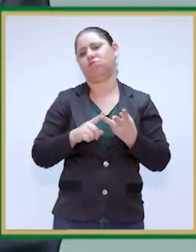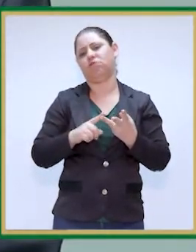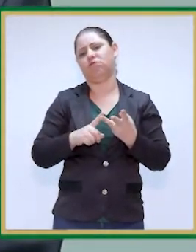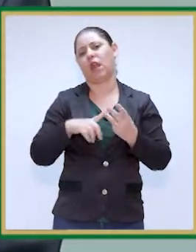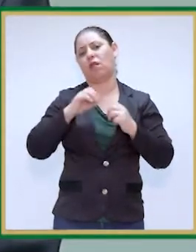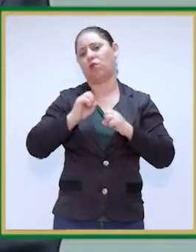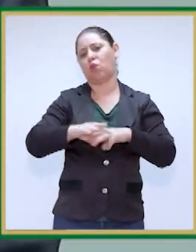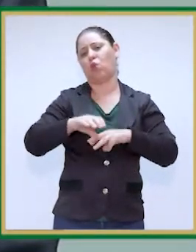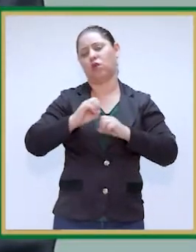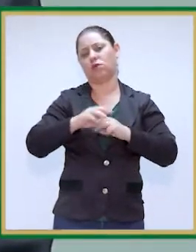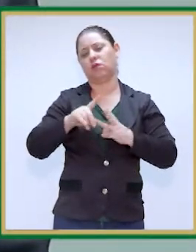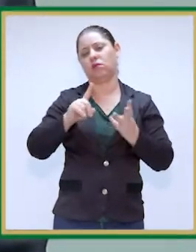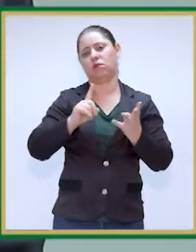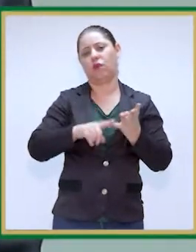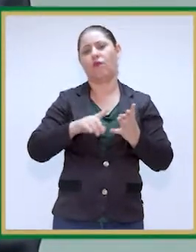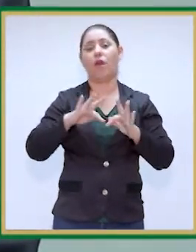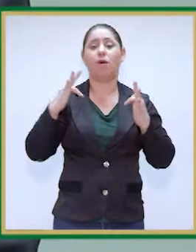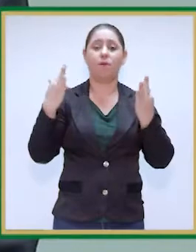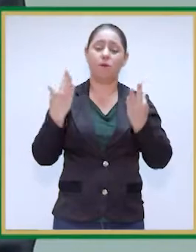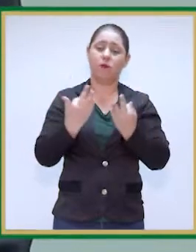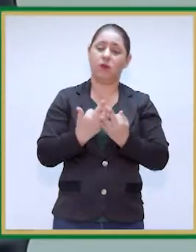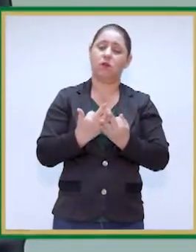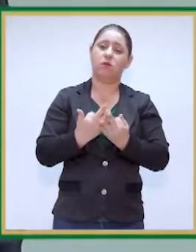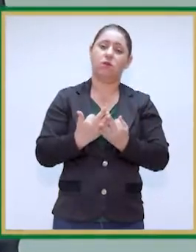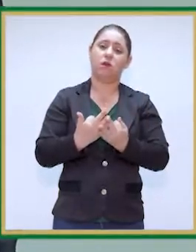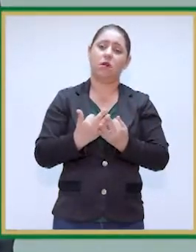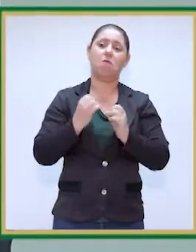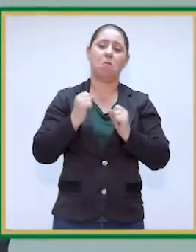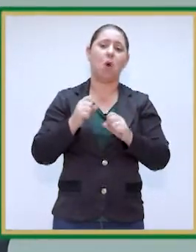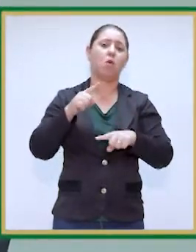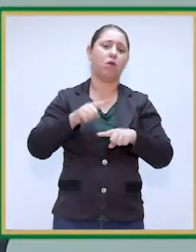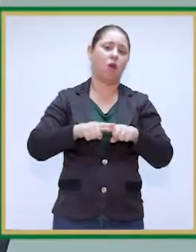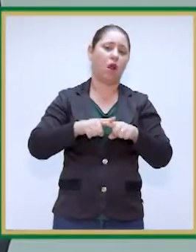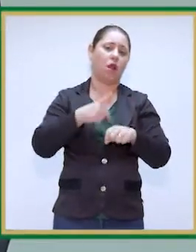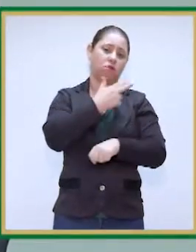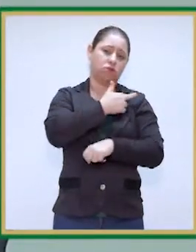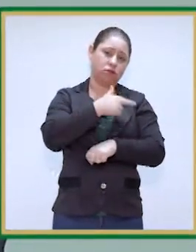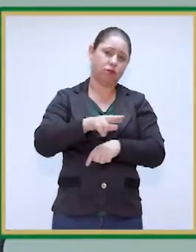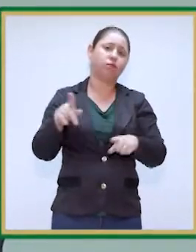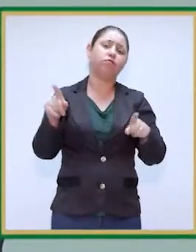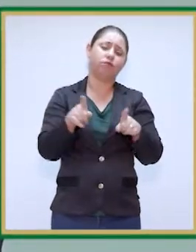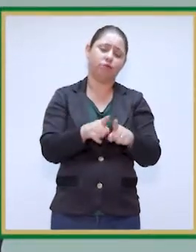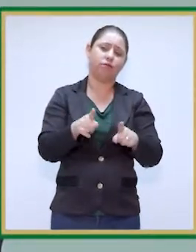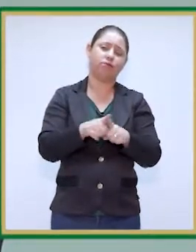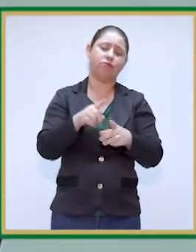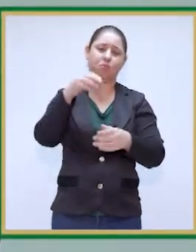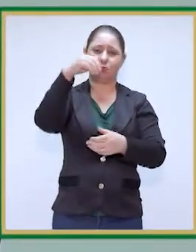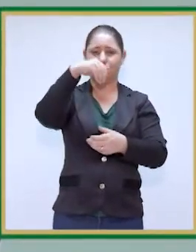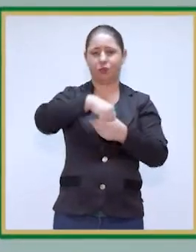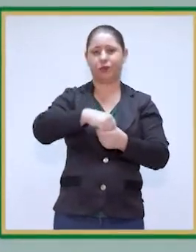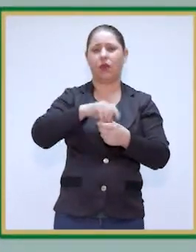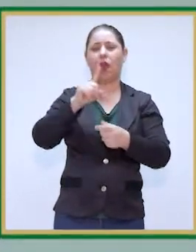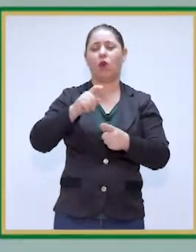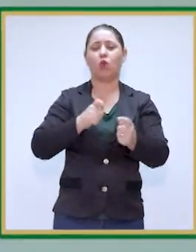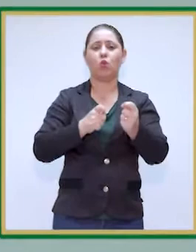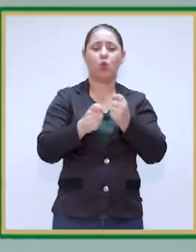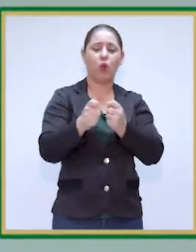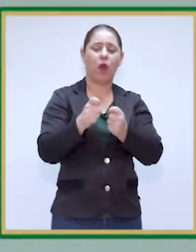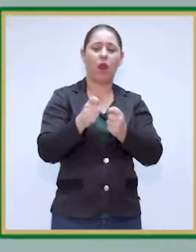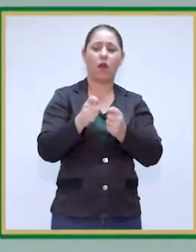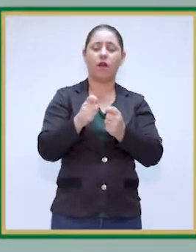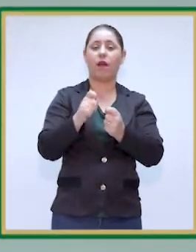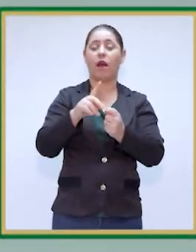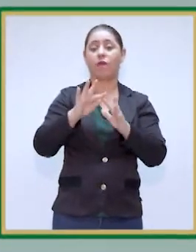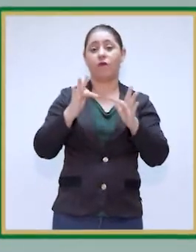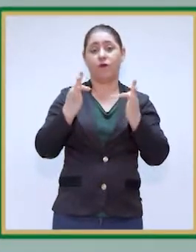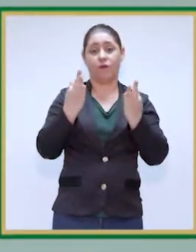as causas educacionais, as causas familiares, a gente pode colocar aí a religião também no meio. Então, as ferramentas de controle